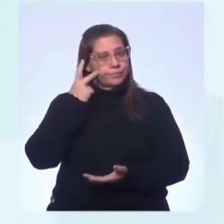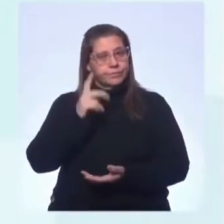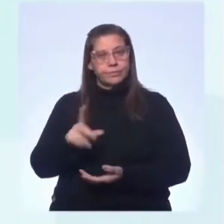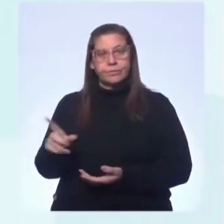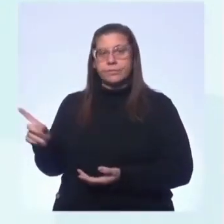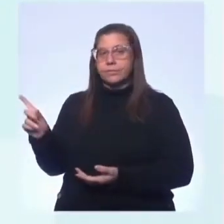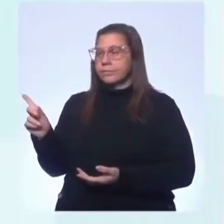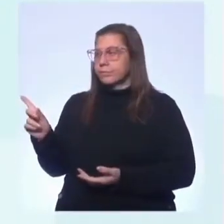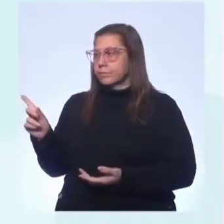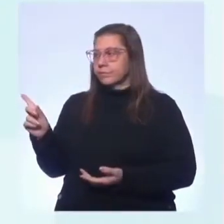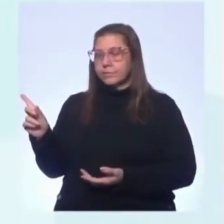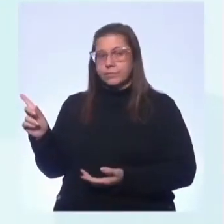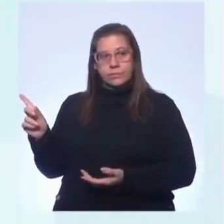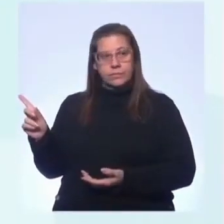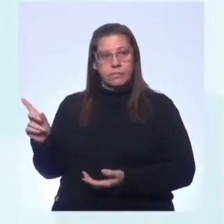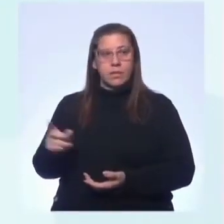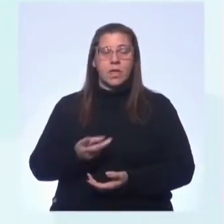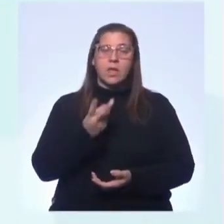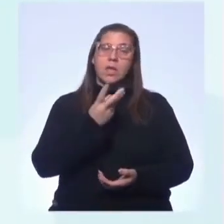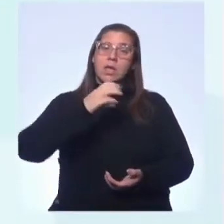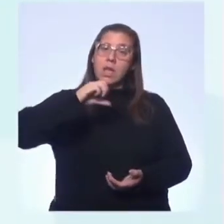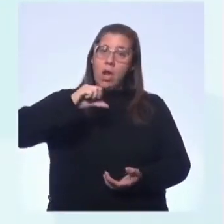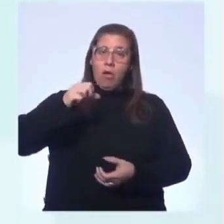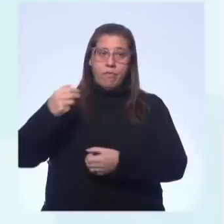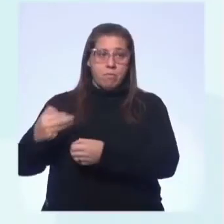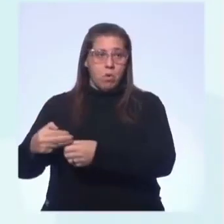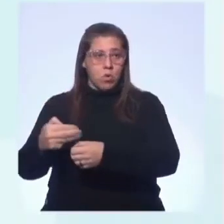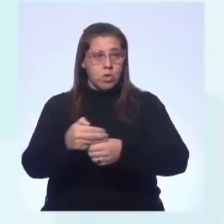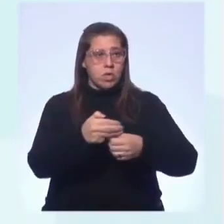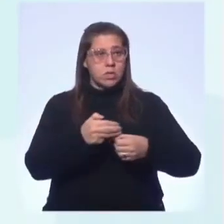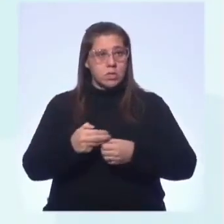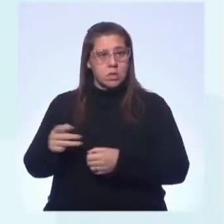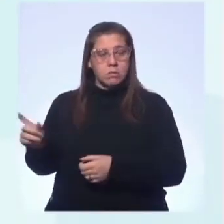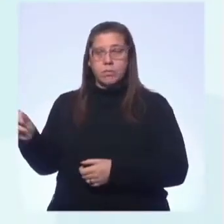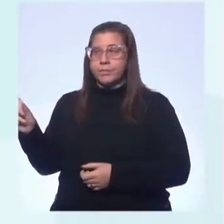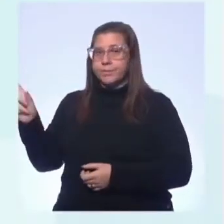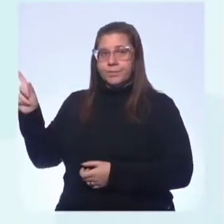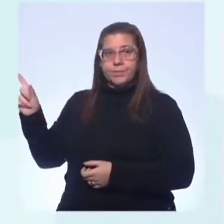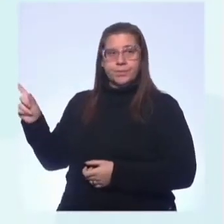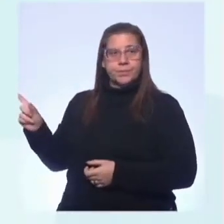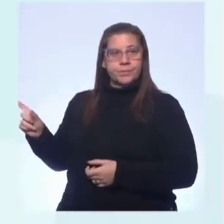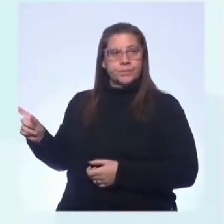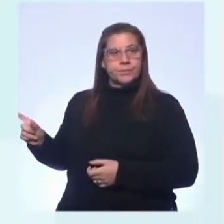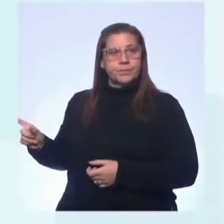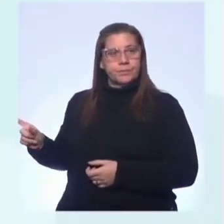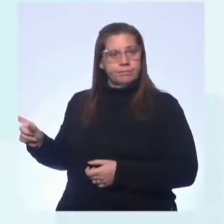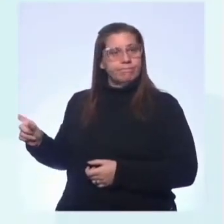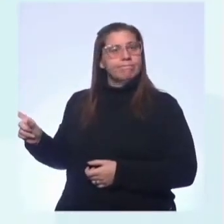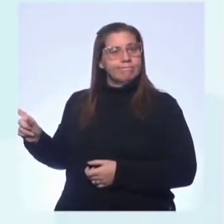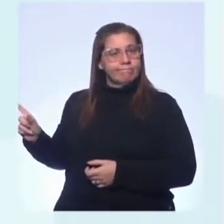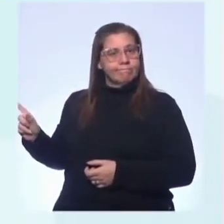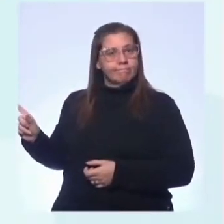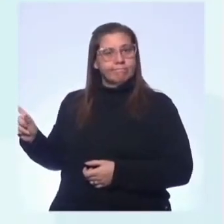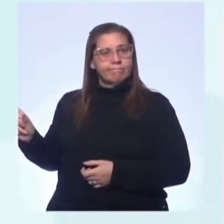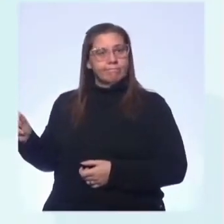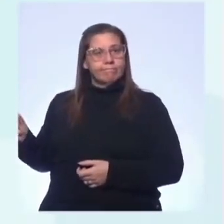aí a divisão aí dos 39 municípios que alocam aí a questão da região metropolitana, né, a